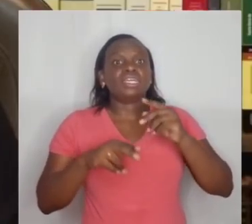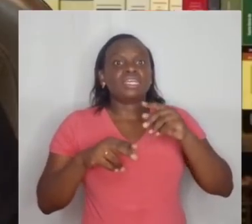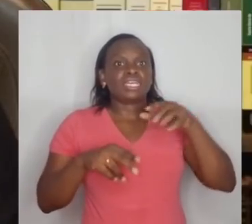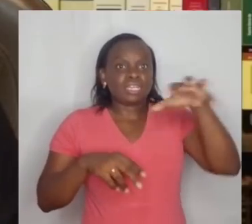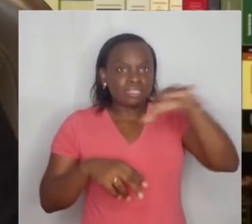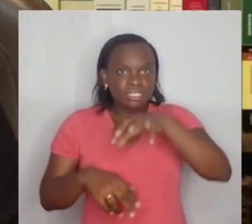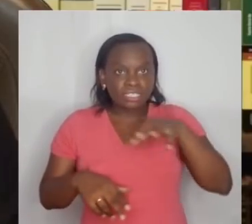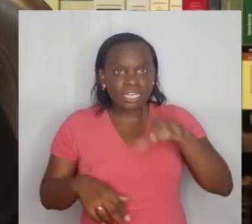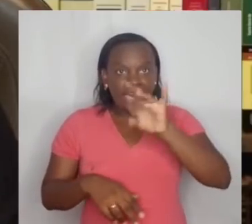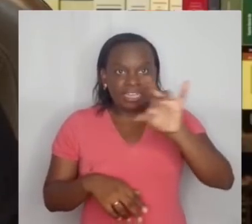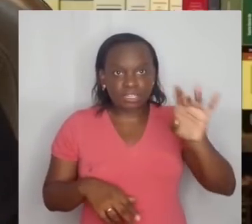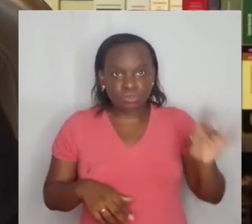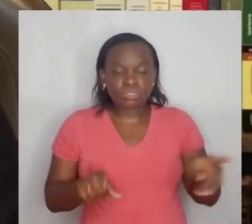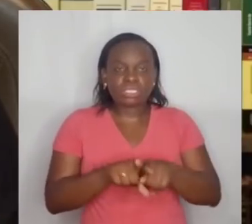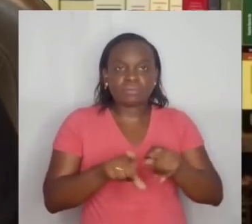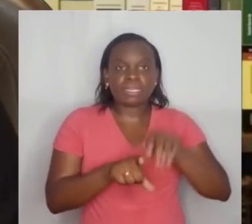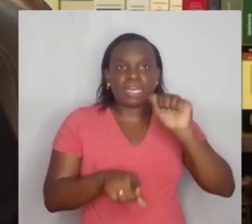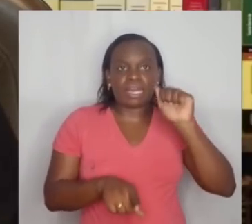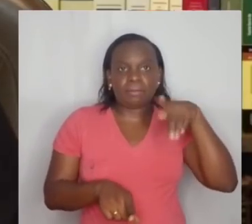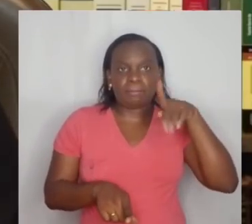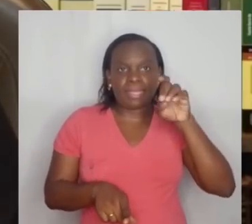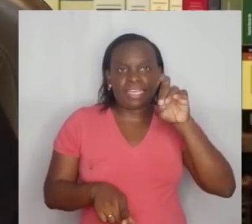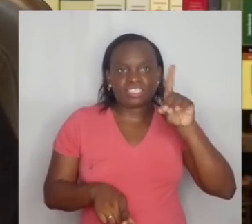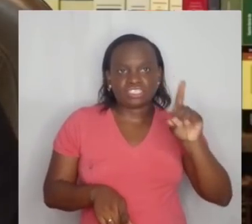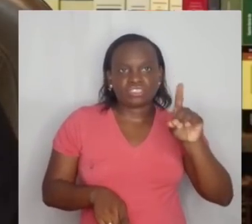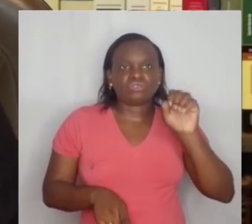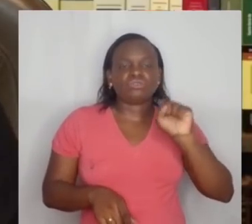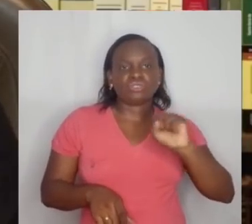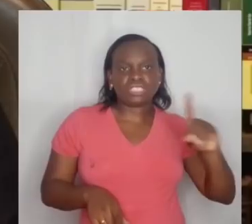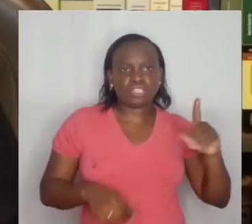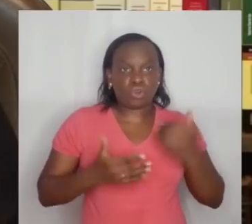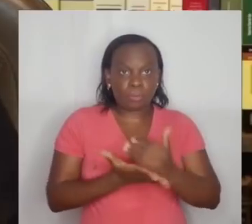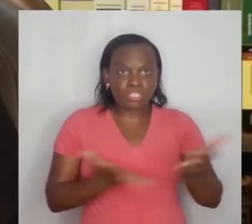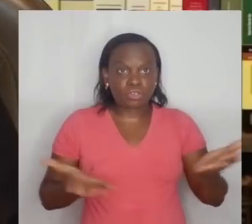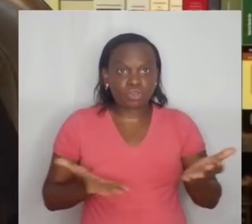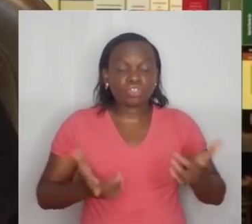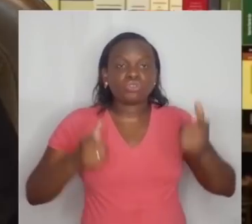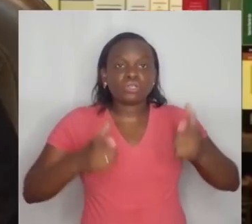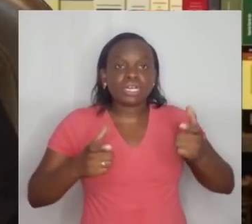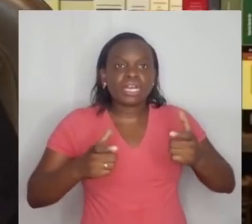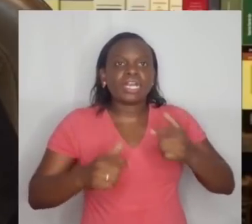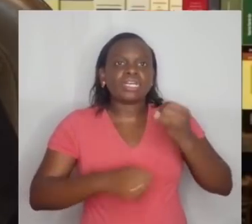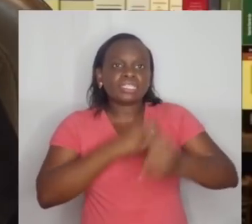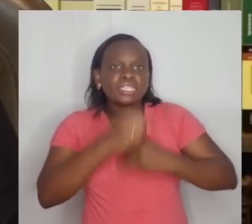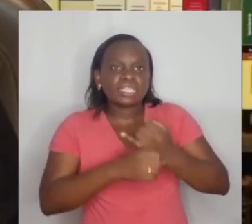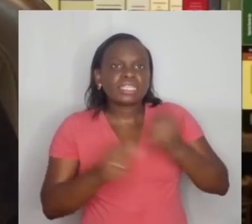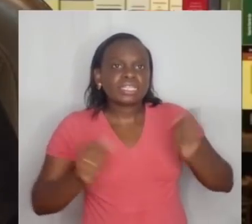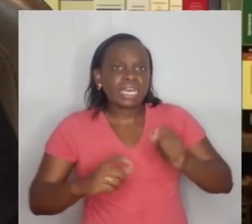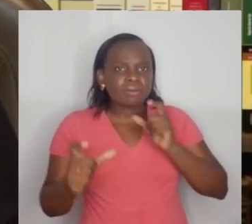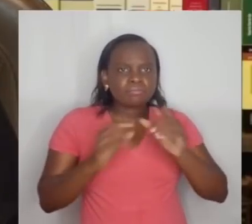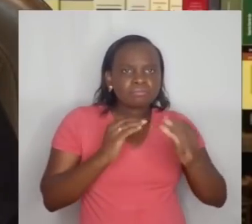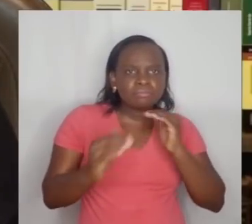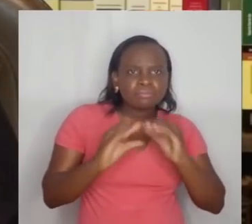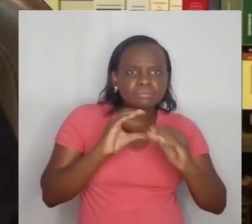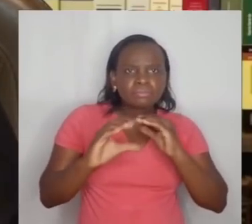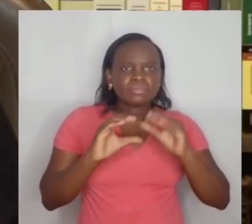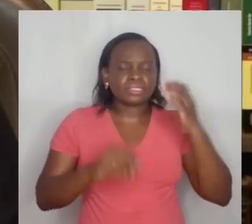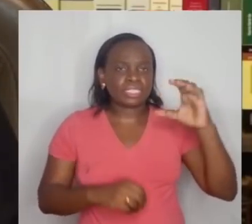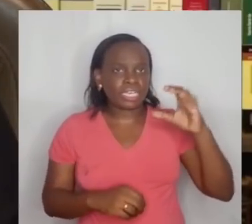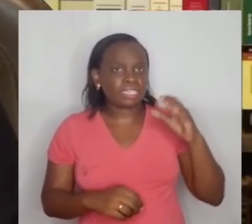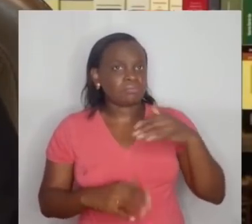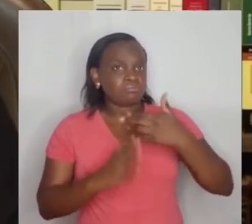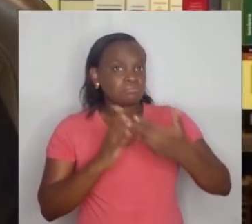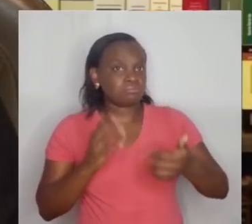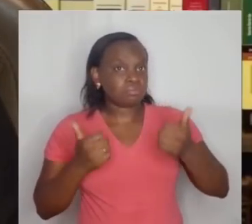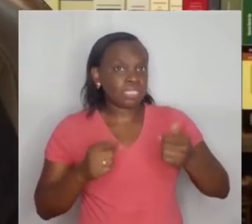uma das nossas regionais e na AMPED Sudeste, que inicia hoje, um espaço online para interlocução científica